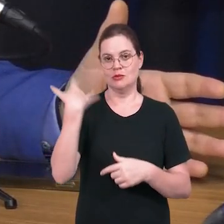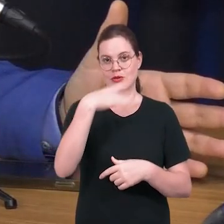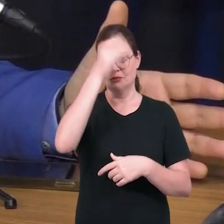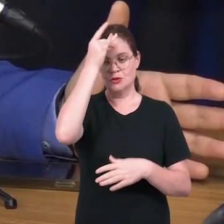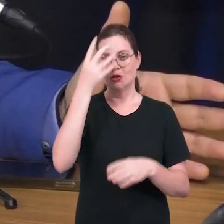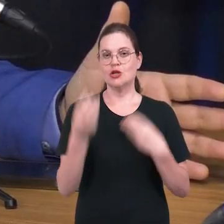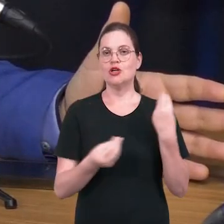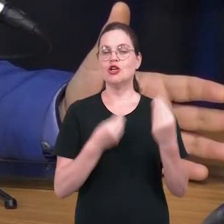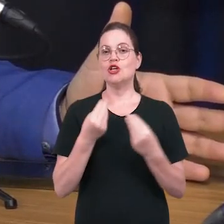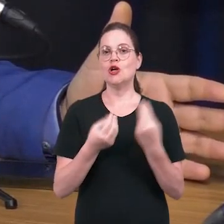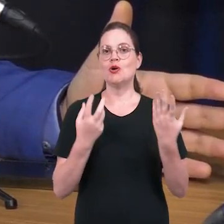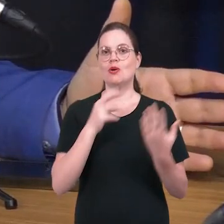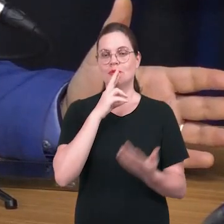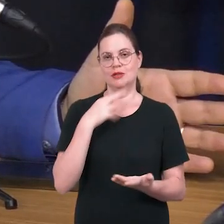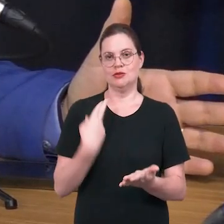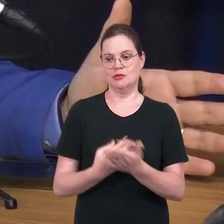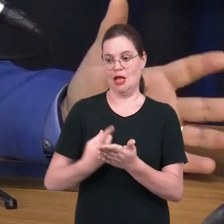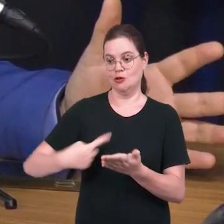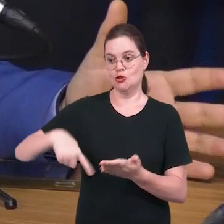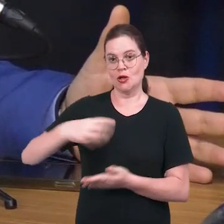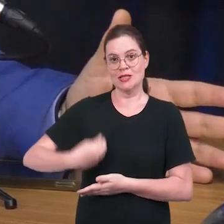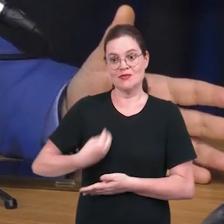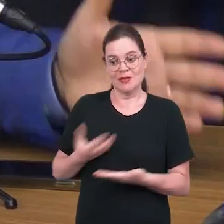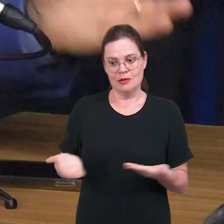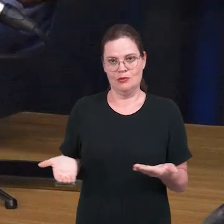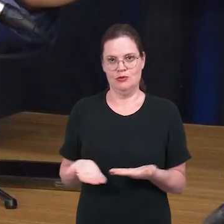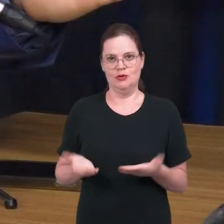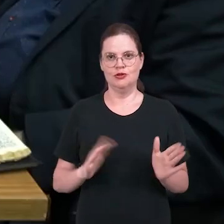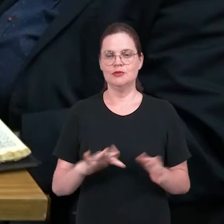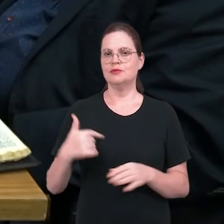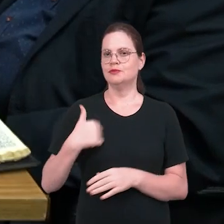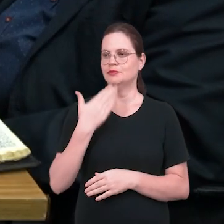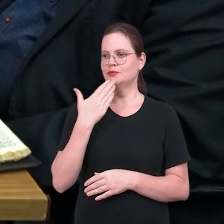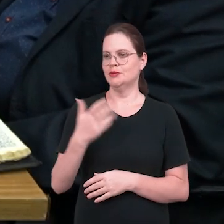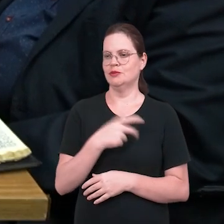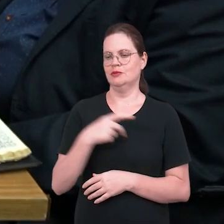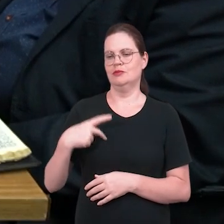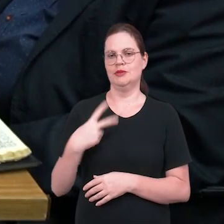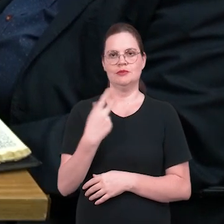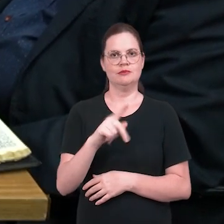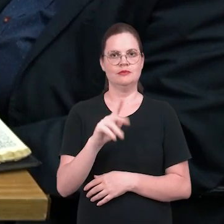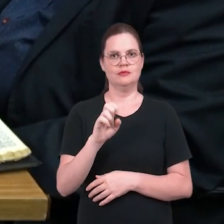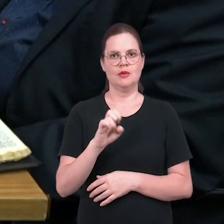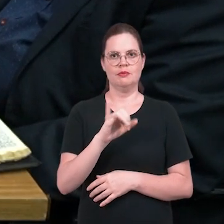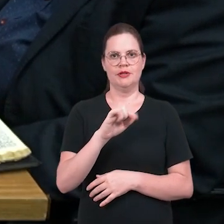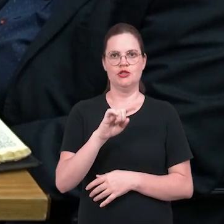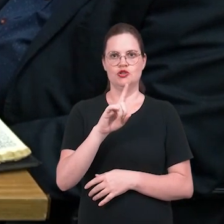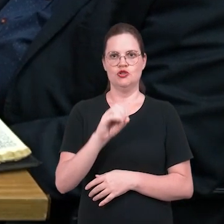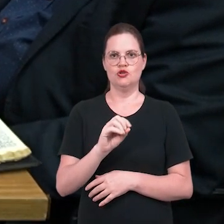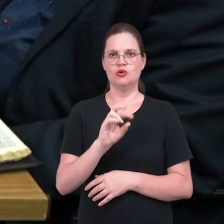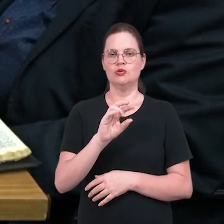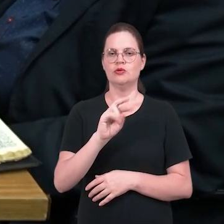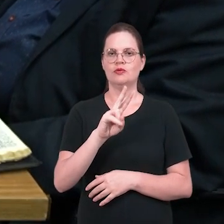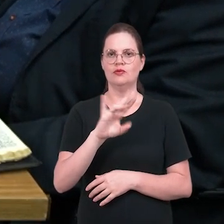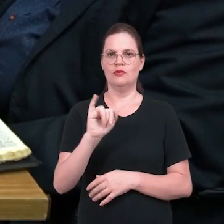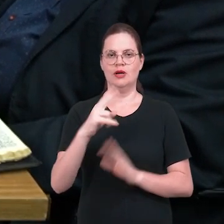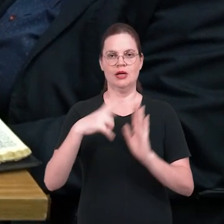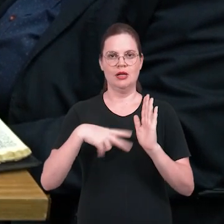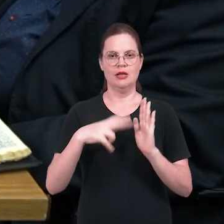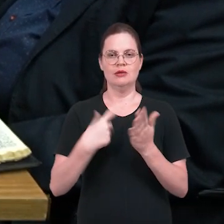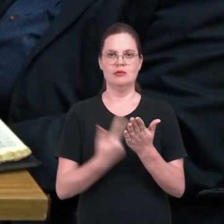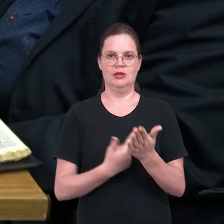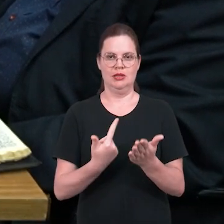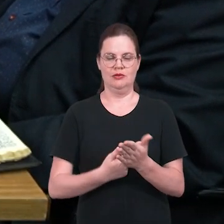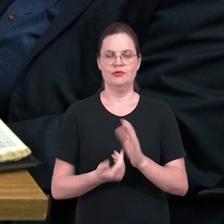se reflete profeticamente nas nossas vidas hoje. E eu começo pedindo ao pastor Peixoto para fazer a leitura de um texto e fazer uma